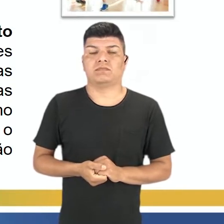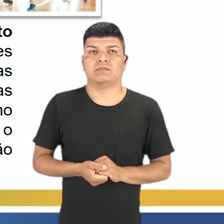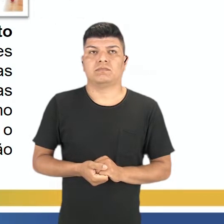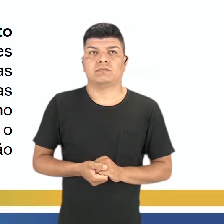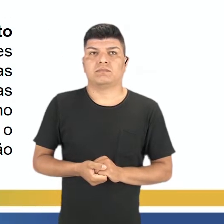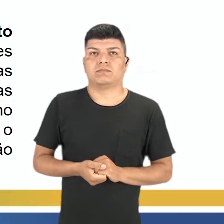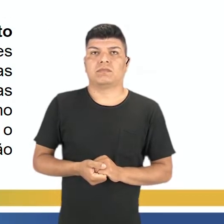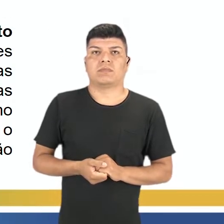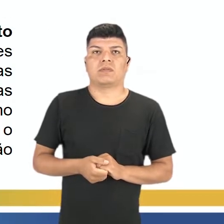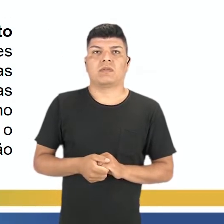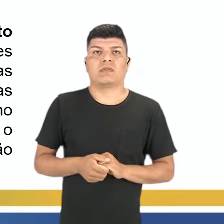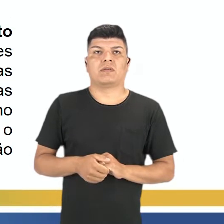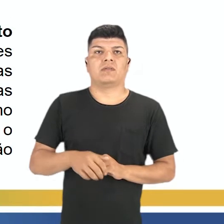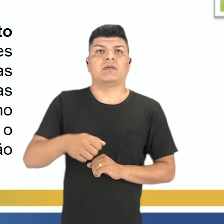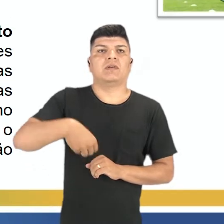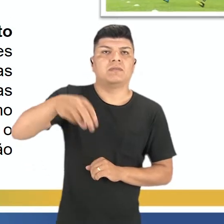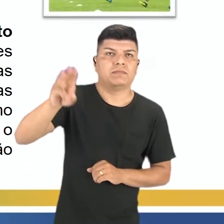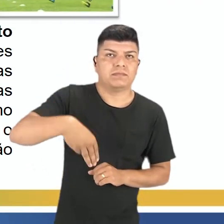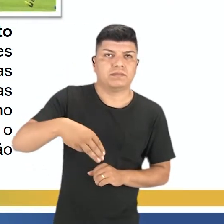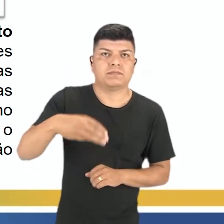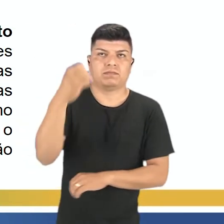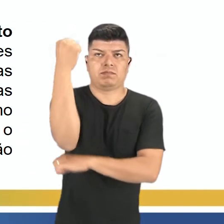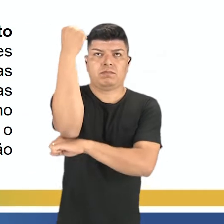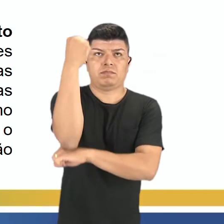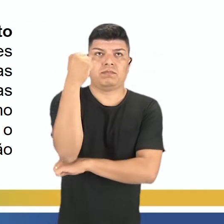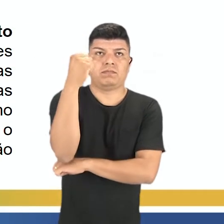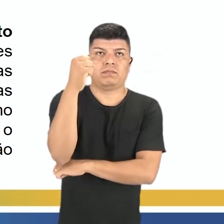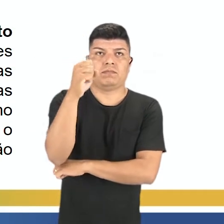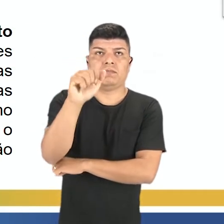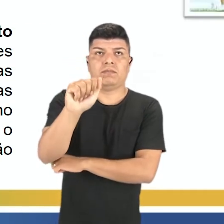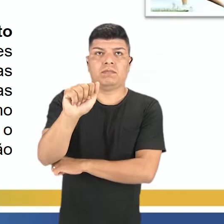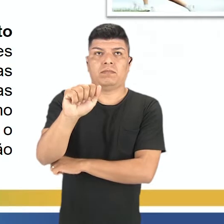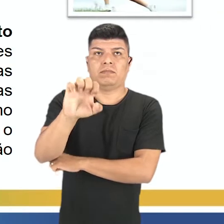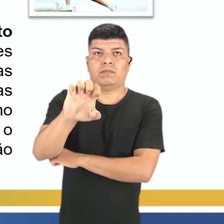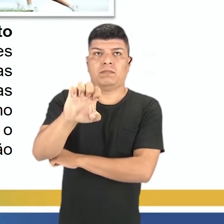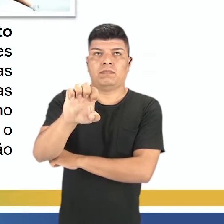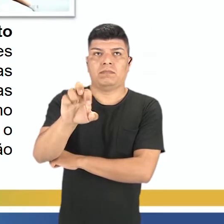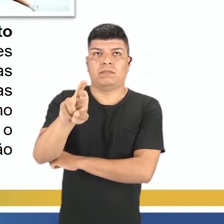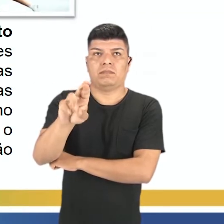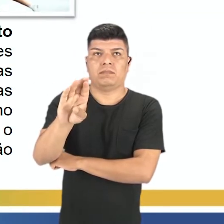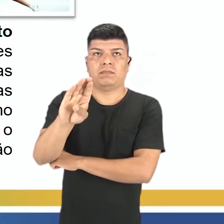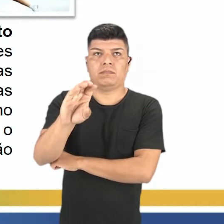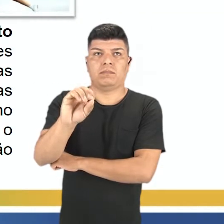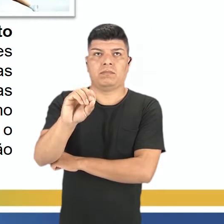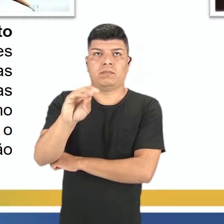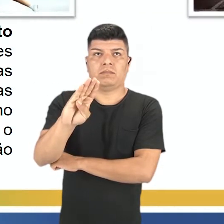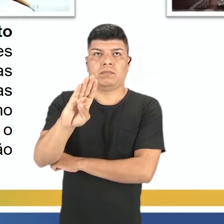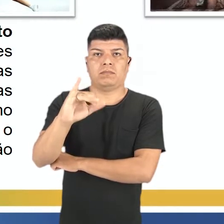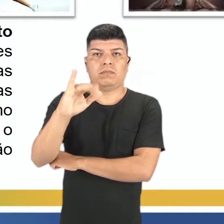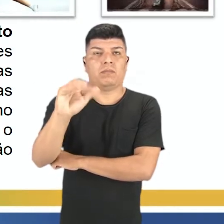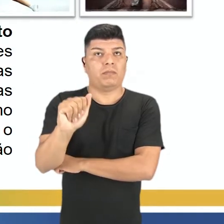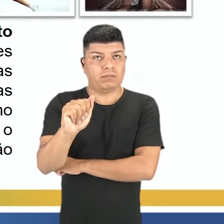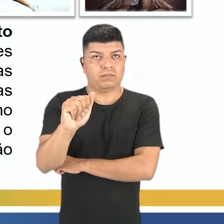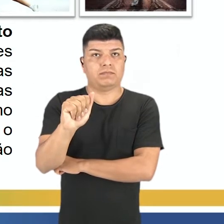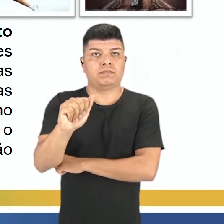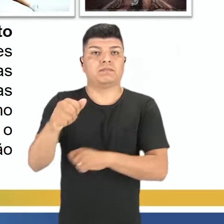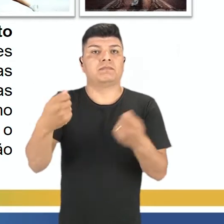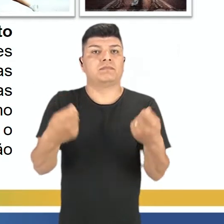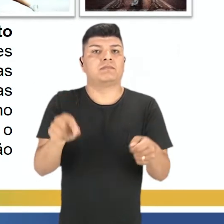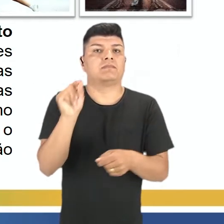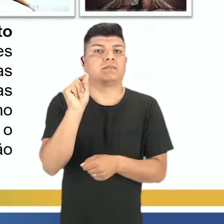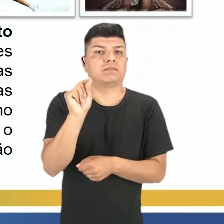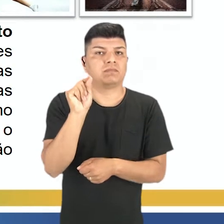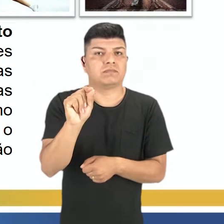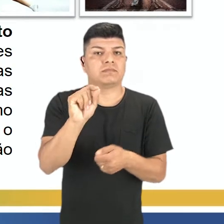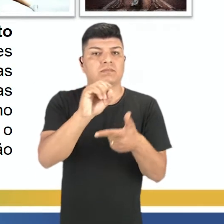Quem é a resistência aeróbica? A resistência aeróbica, ao contrário da anaeróbica, ela precisa de quê? De oxigênio. Ou seja,